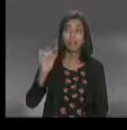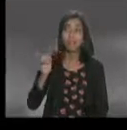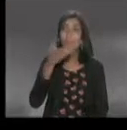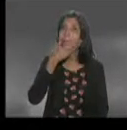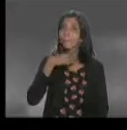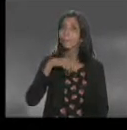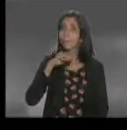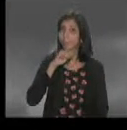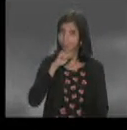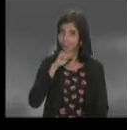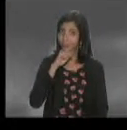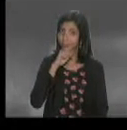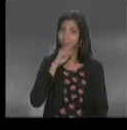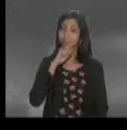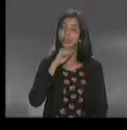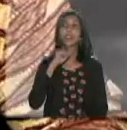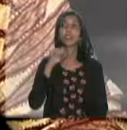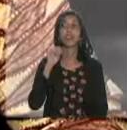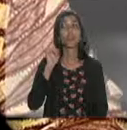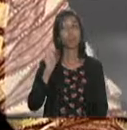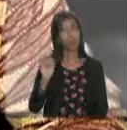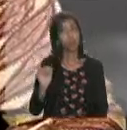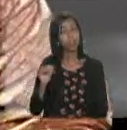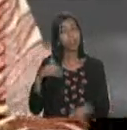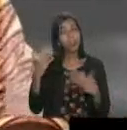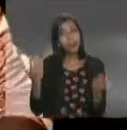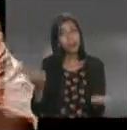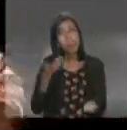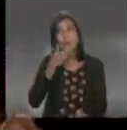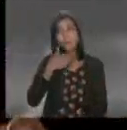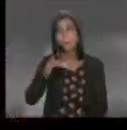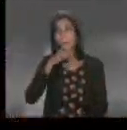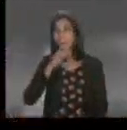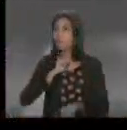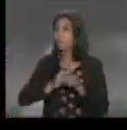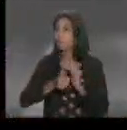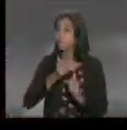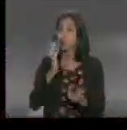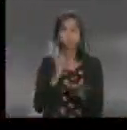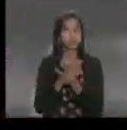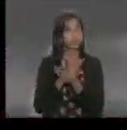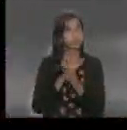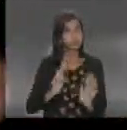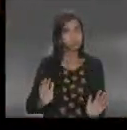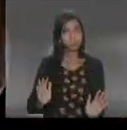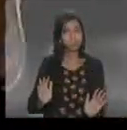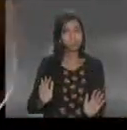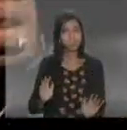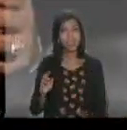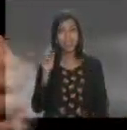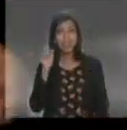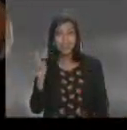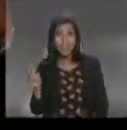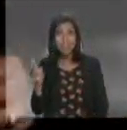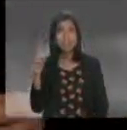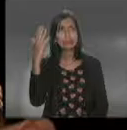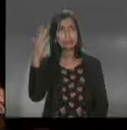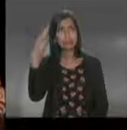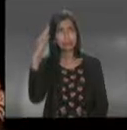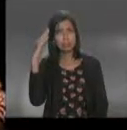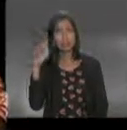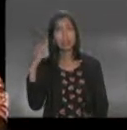pai. Sim. Aí falei com ele que, pai, não jogo mais futebol. Para ele entender aquilo,